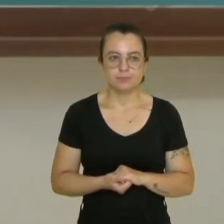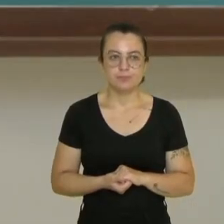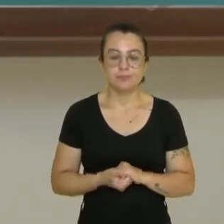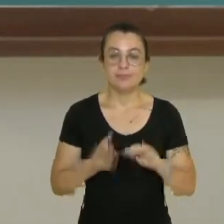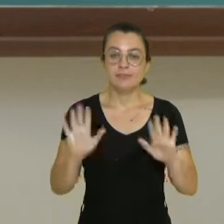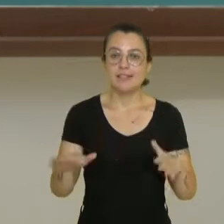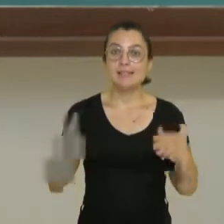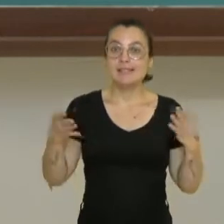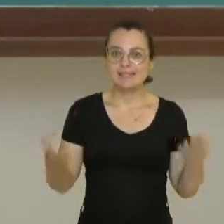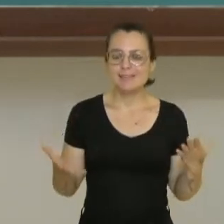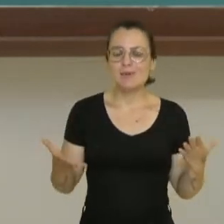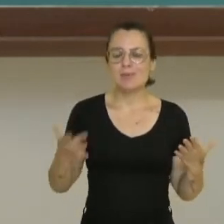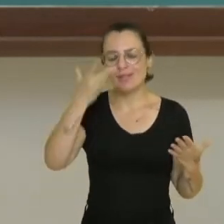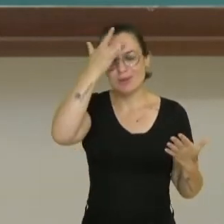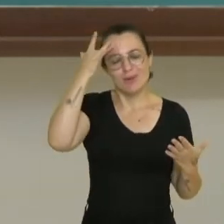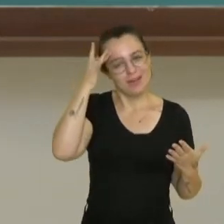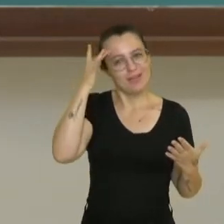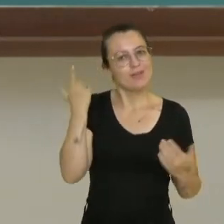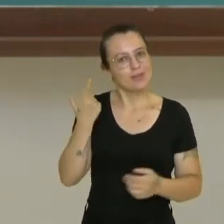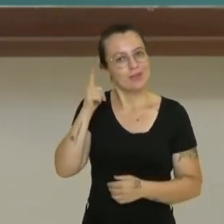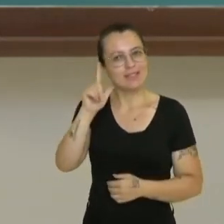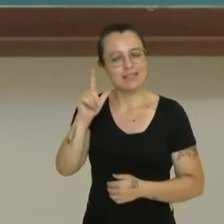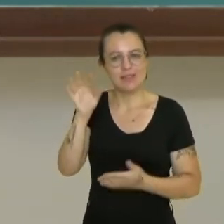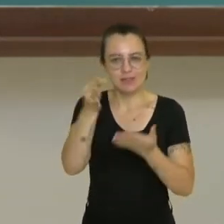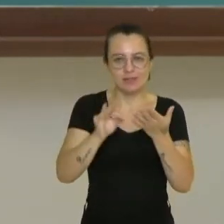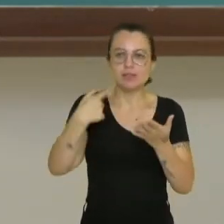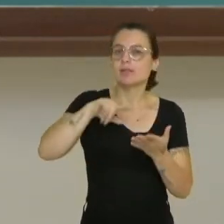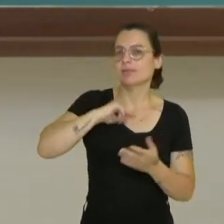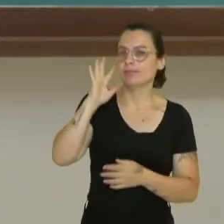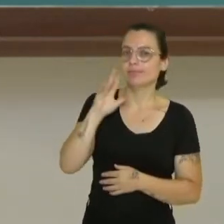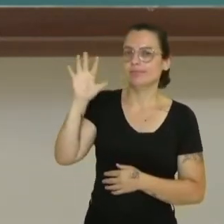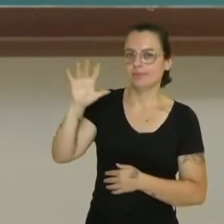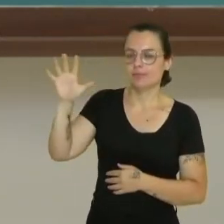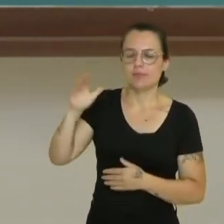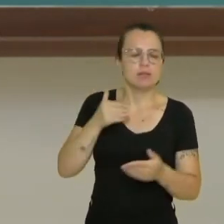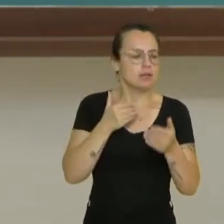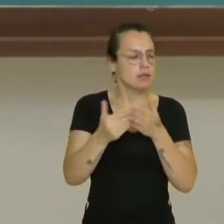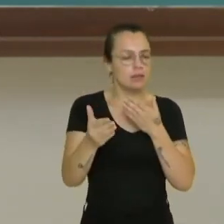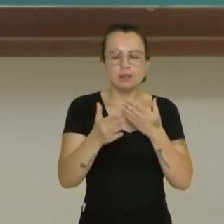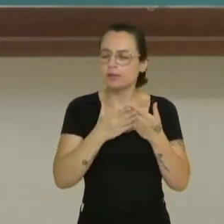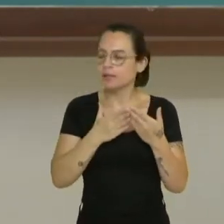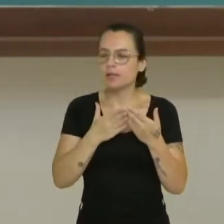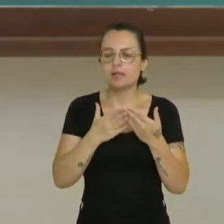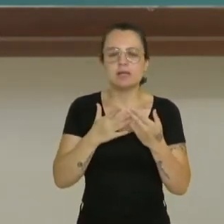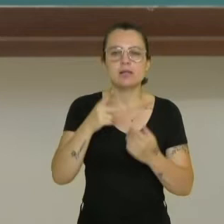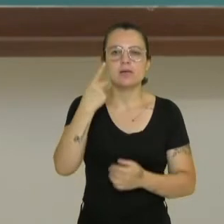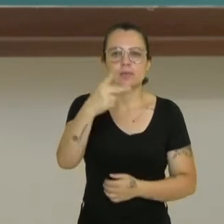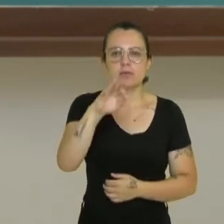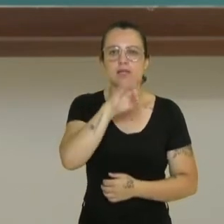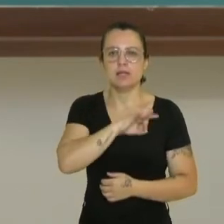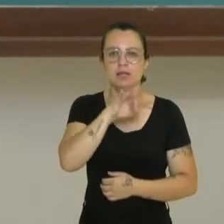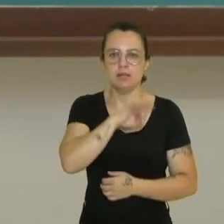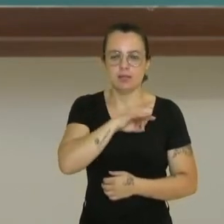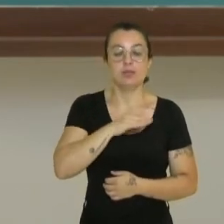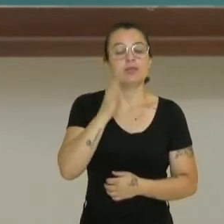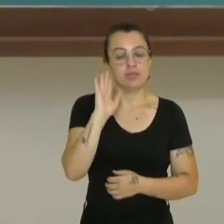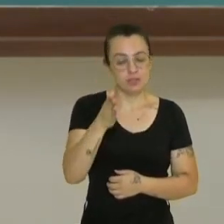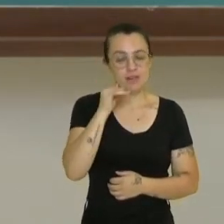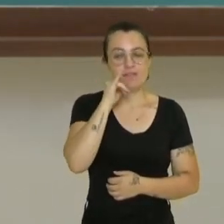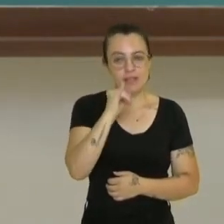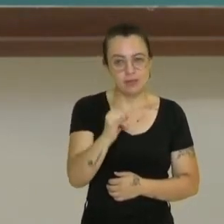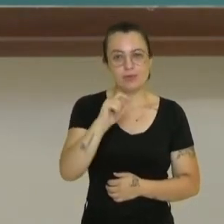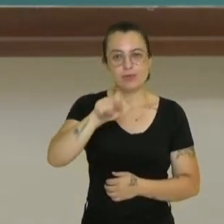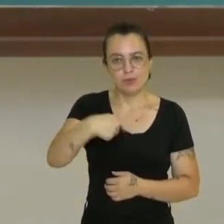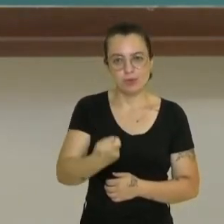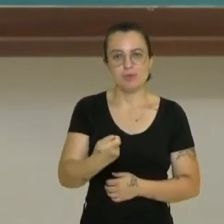Então, galera, antes da gente resolver essa atividade, vale uma reflexão. Não interessa o quanto eu recebo, a gente já conversou sobre isso,